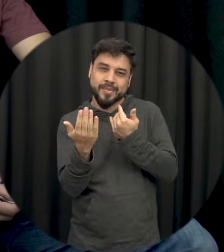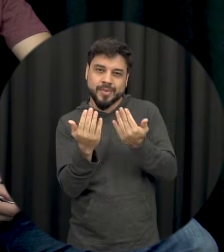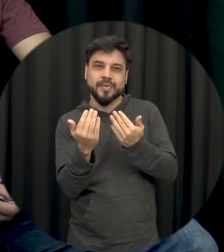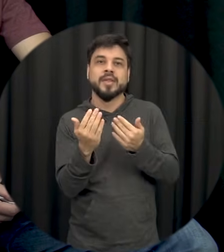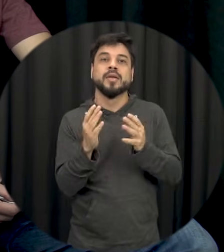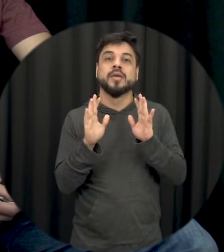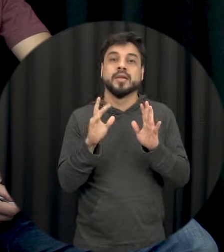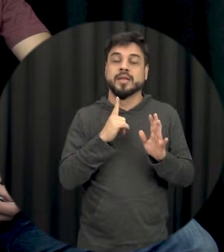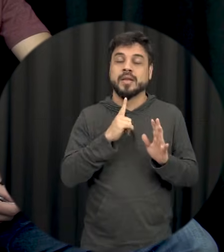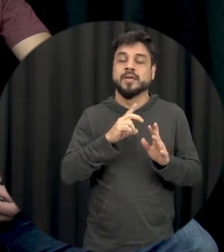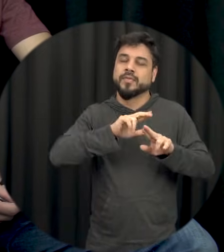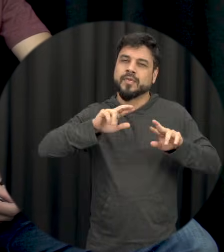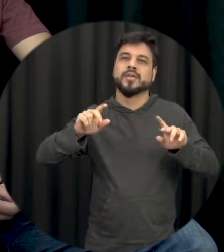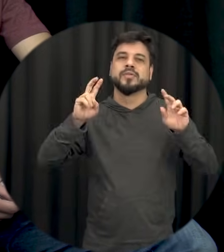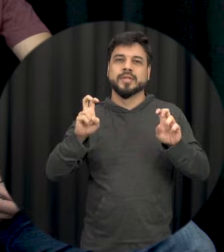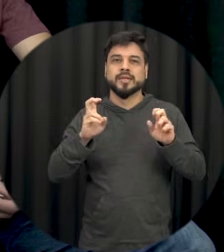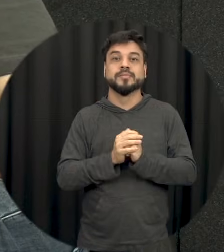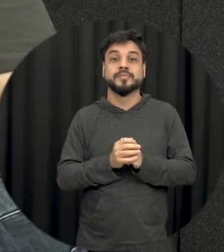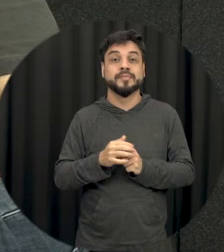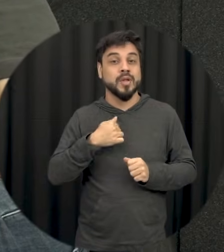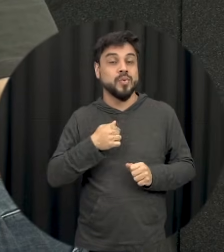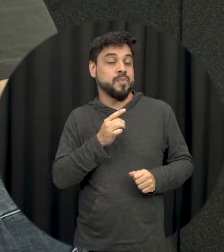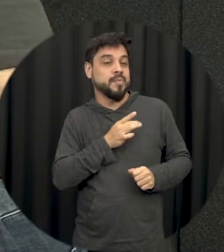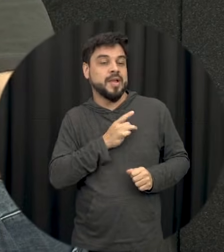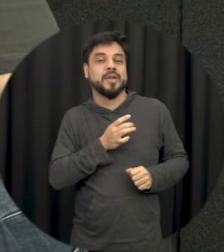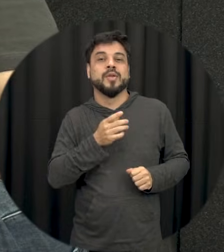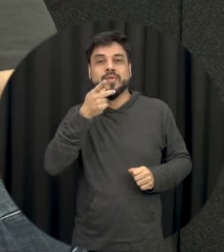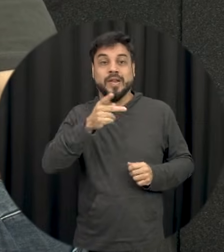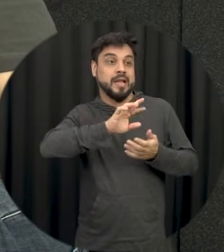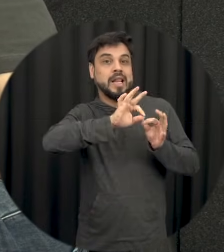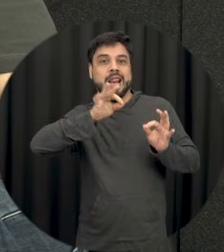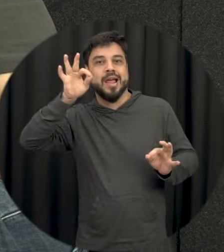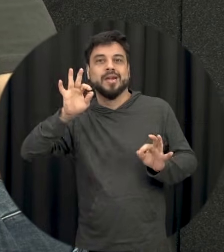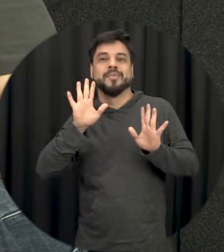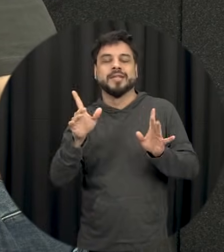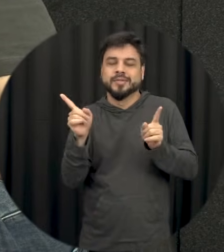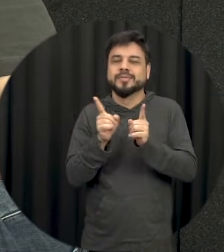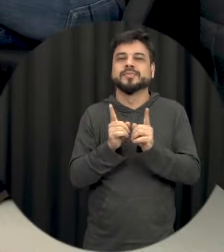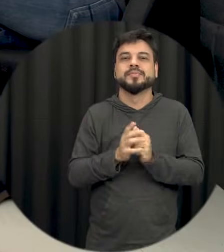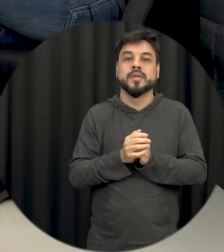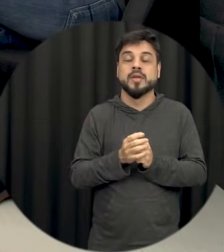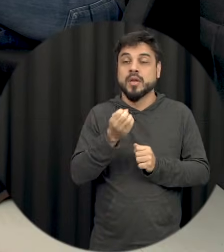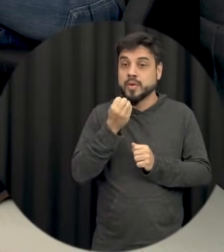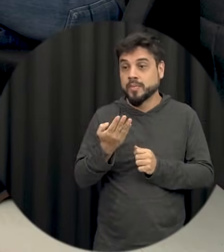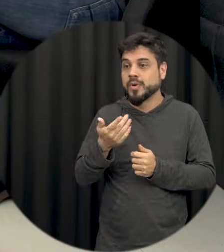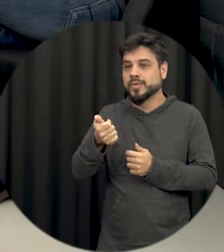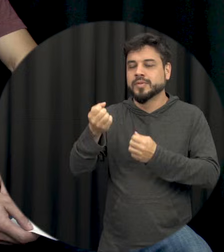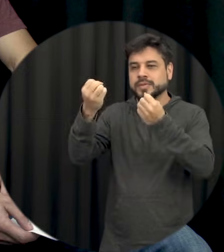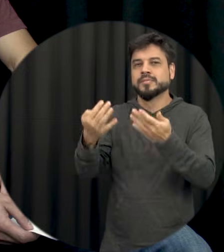assunto para... Eu tinha medo de falar demais, ainda bem que foi menos... Não, foi muito bacana.